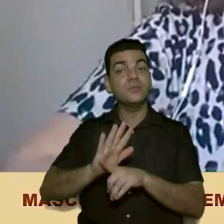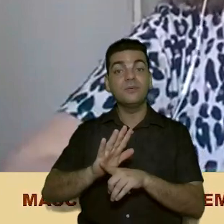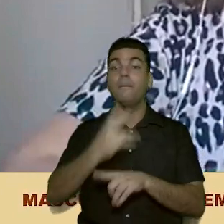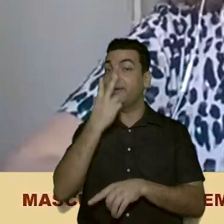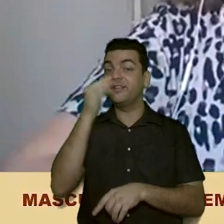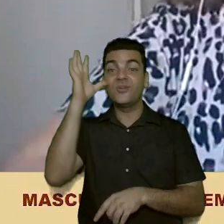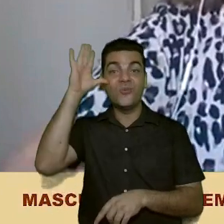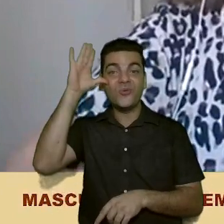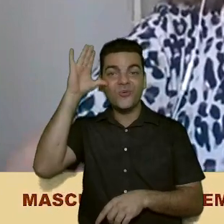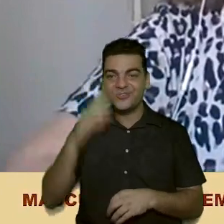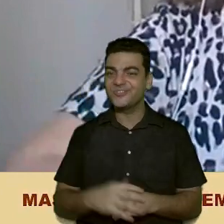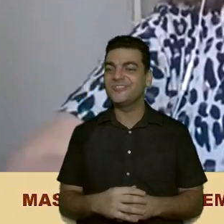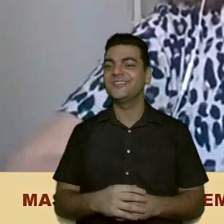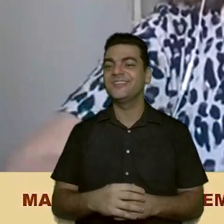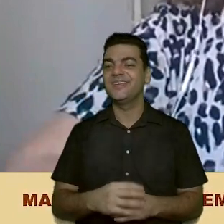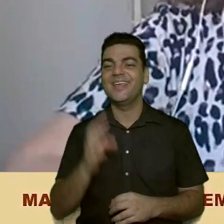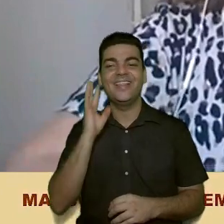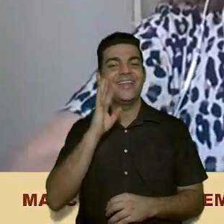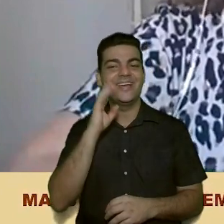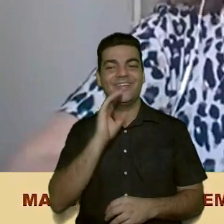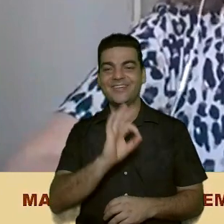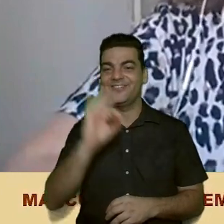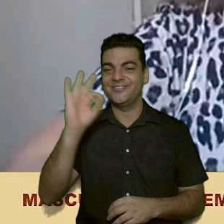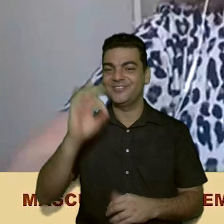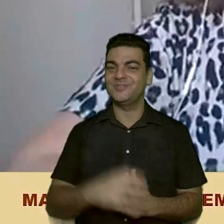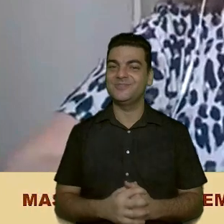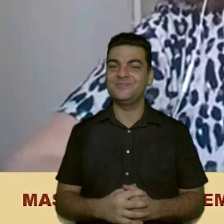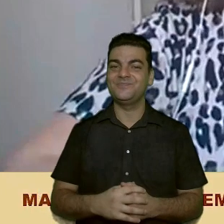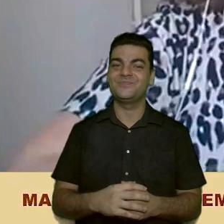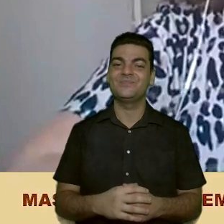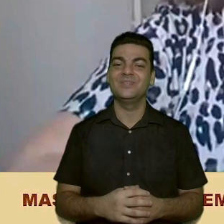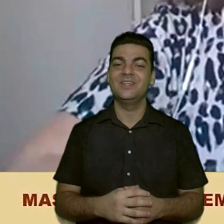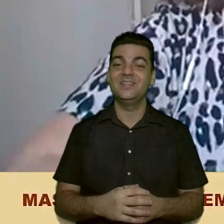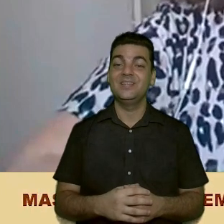com mais perguntas do que respostas. Então, assim, que a gente sai